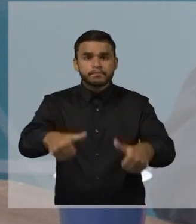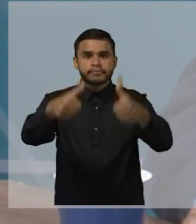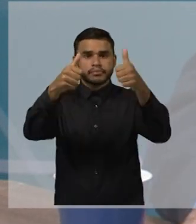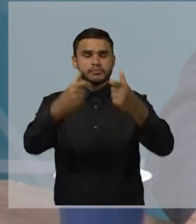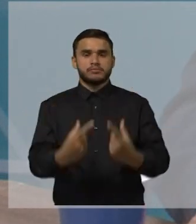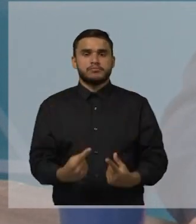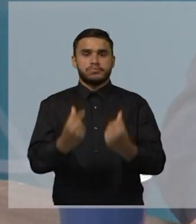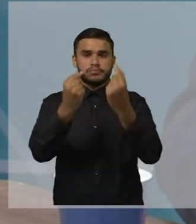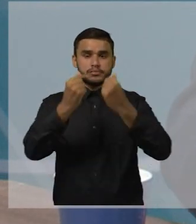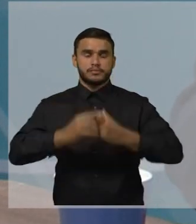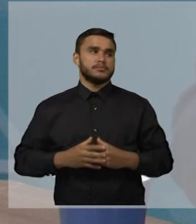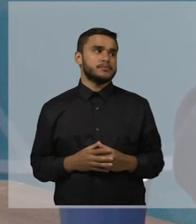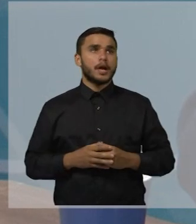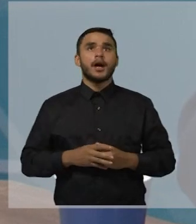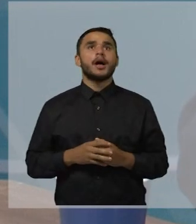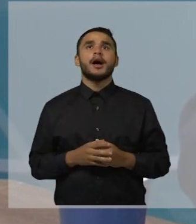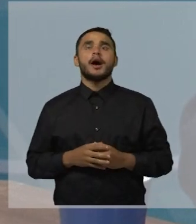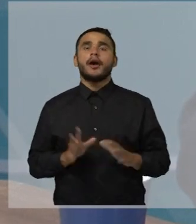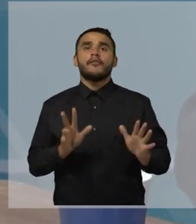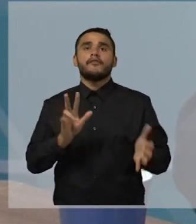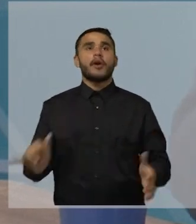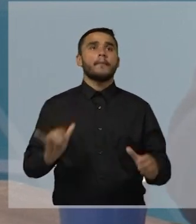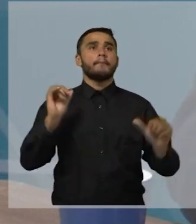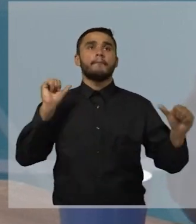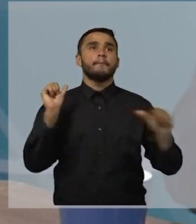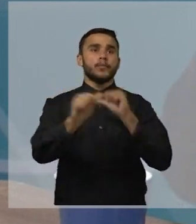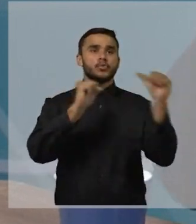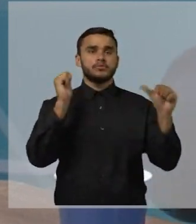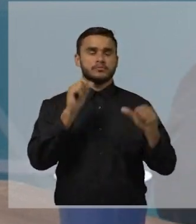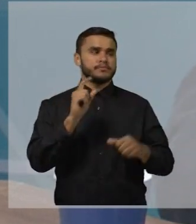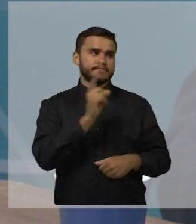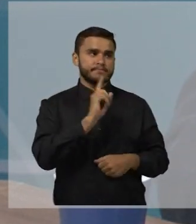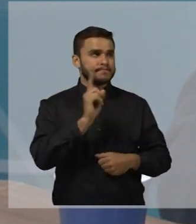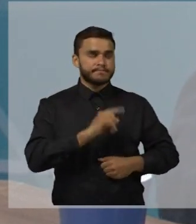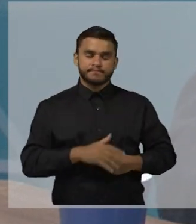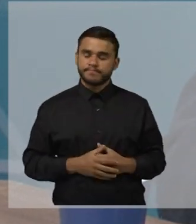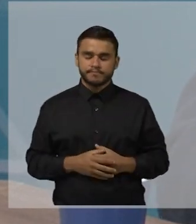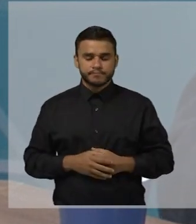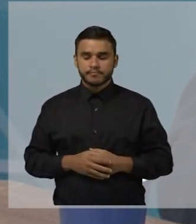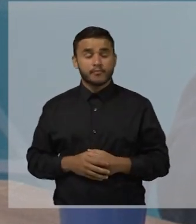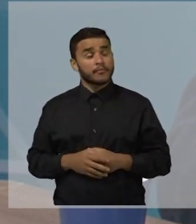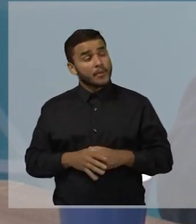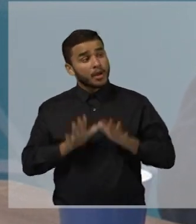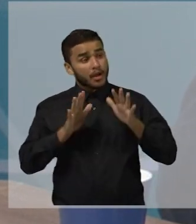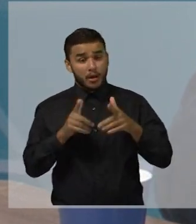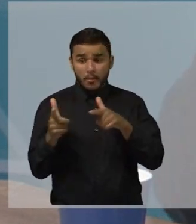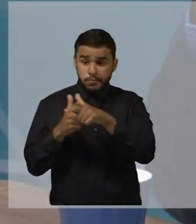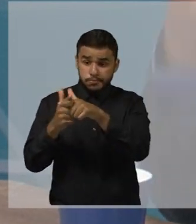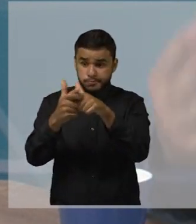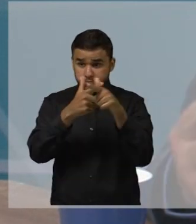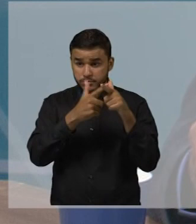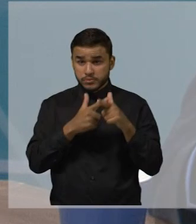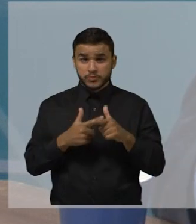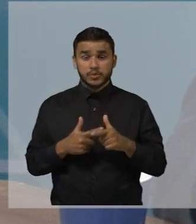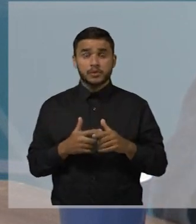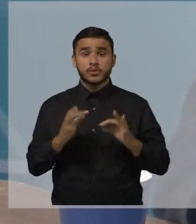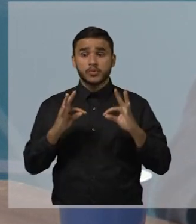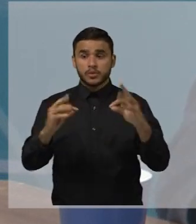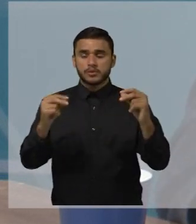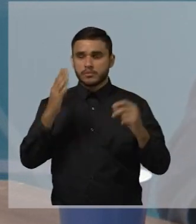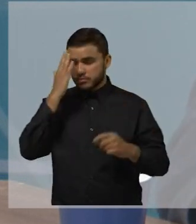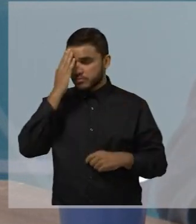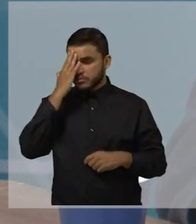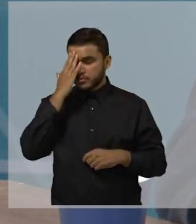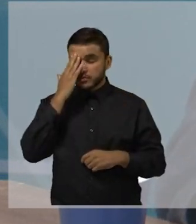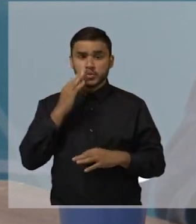vê, o primeiro problema é resolver os nossos problemas e, na medida que a gente vai resolvendo, a